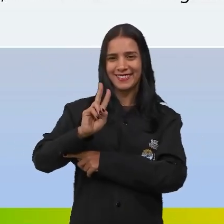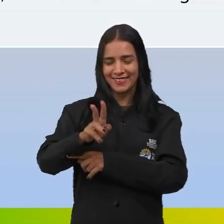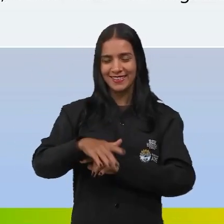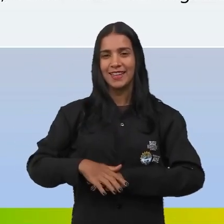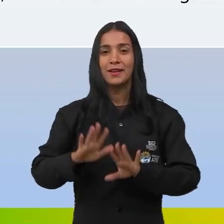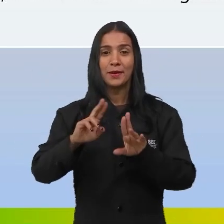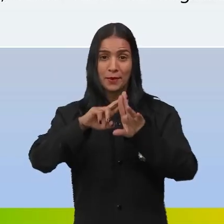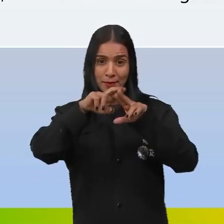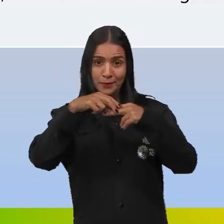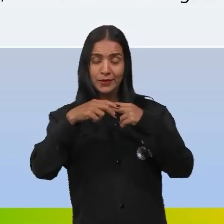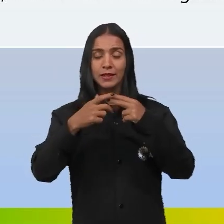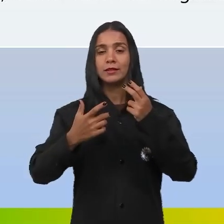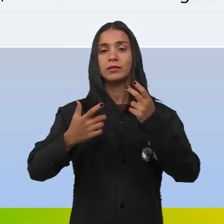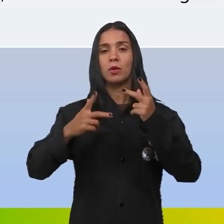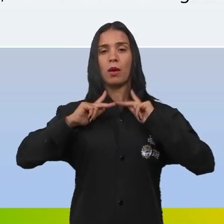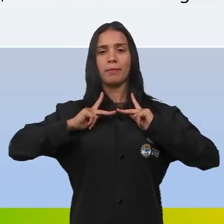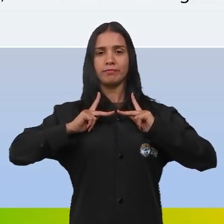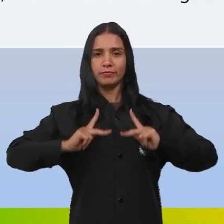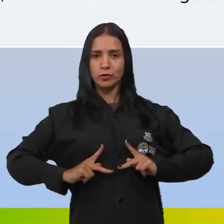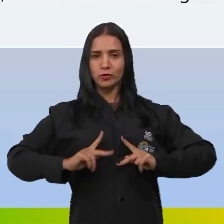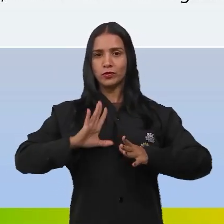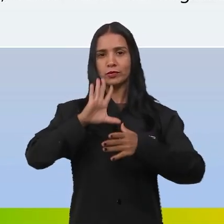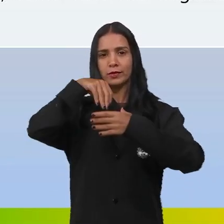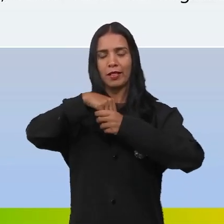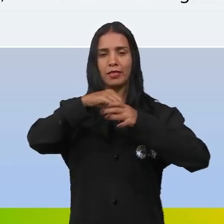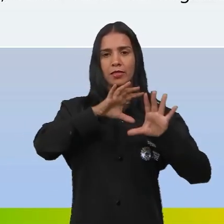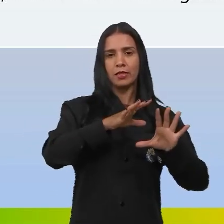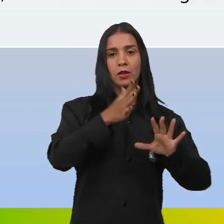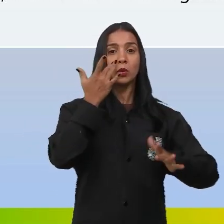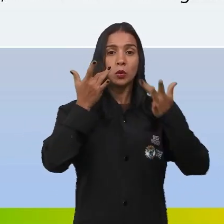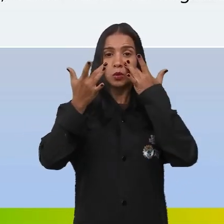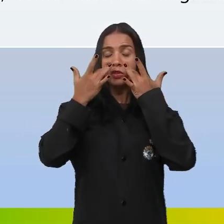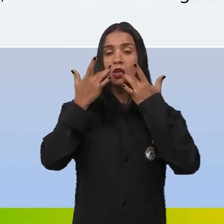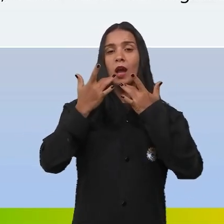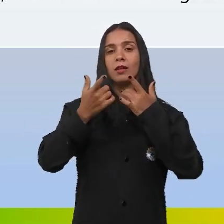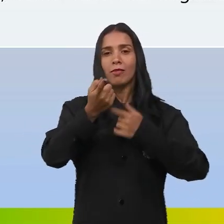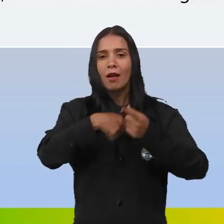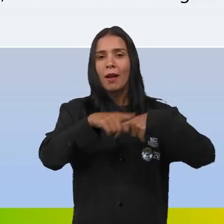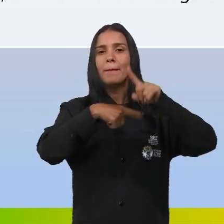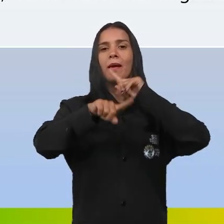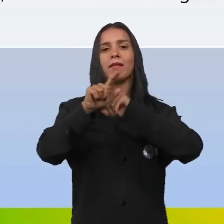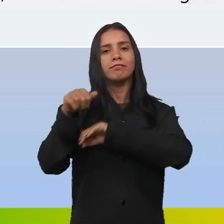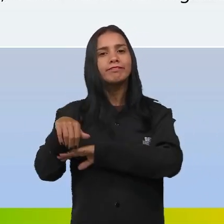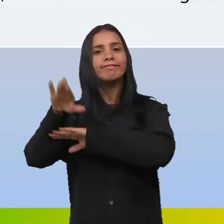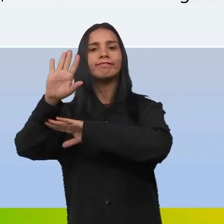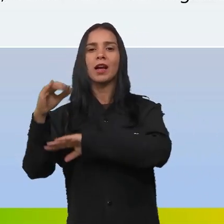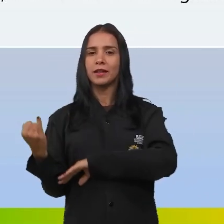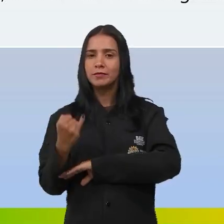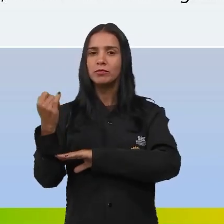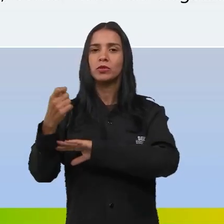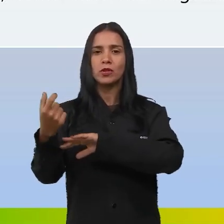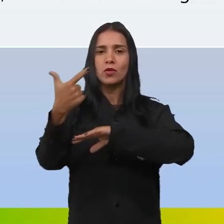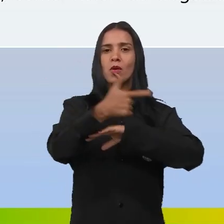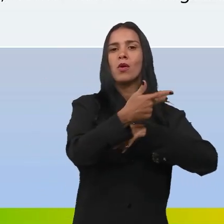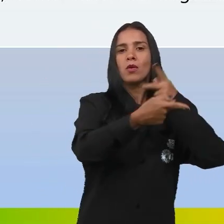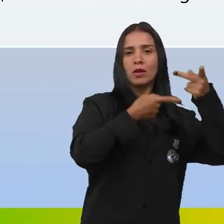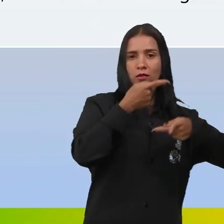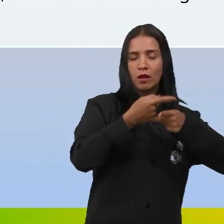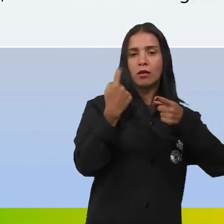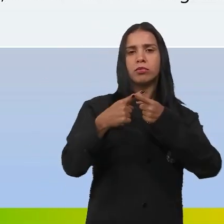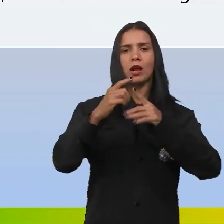no teatro, ela transcende o diálogo, comunica estados emocionais profundos.